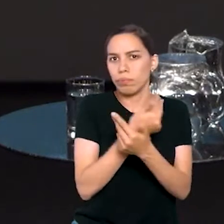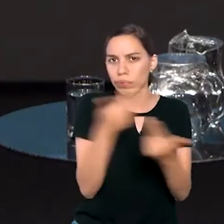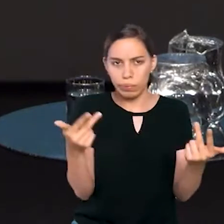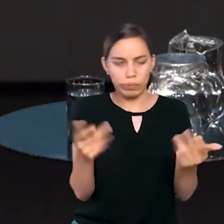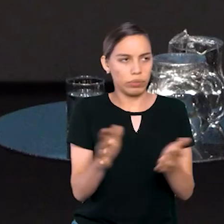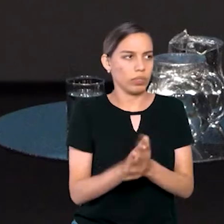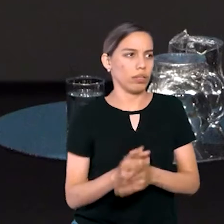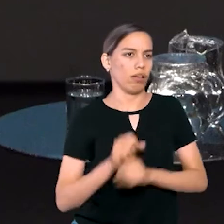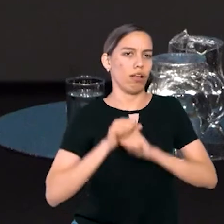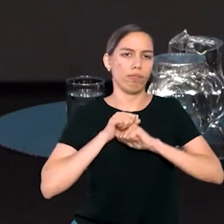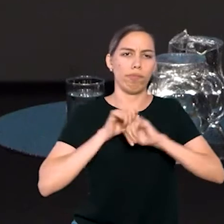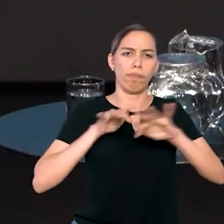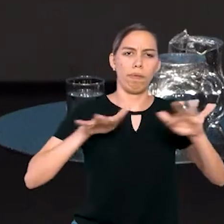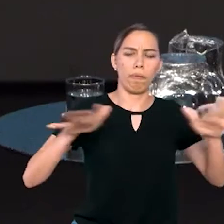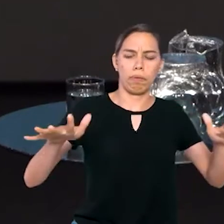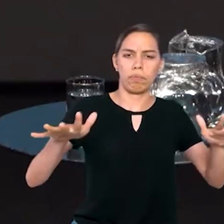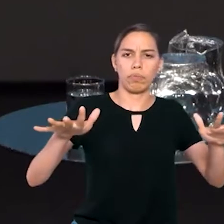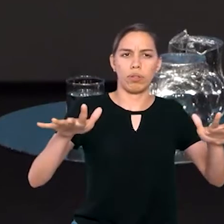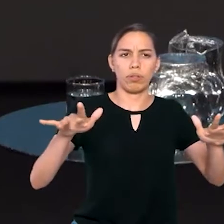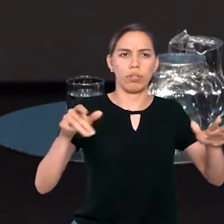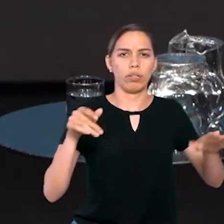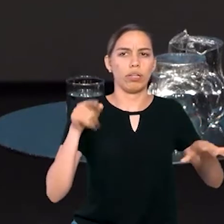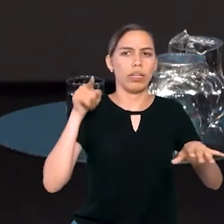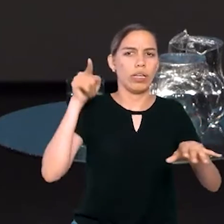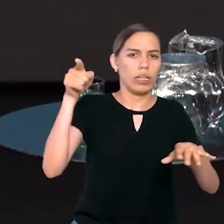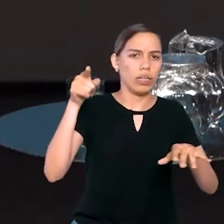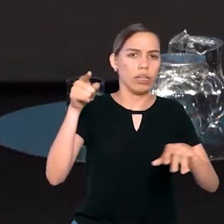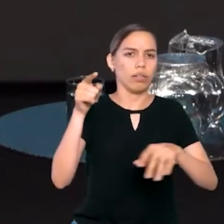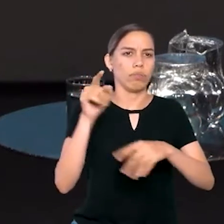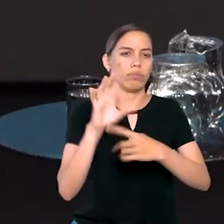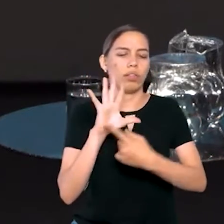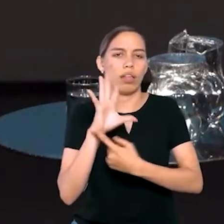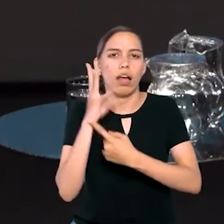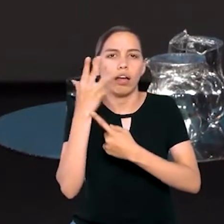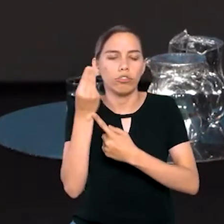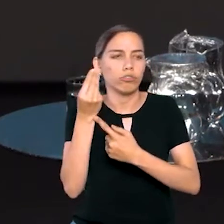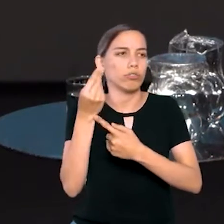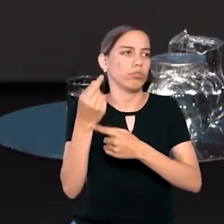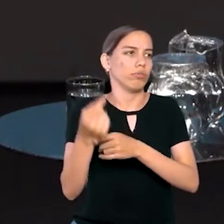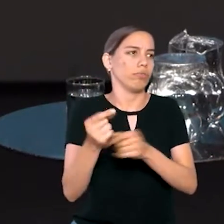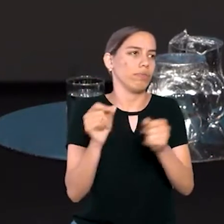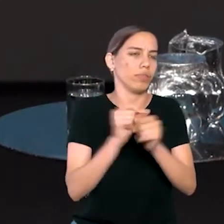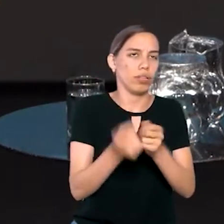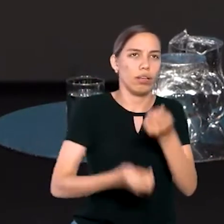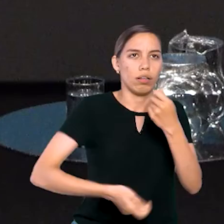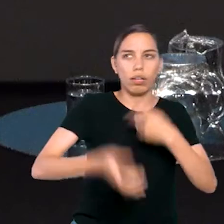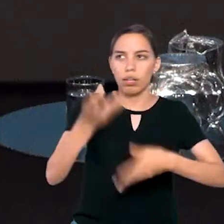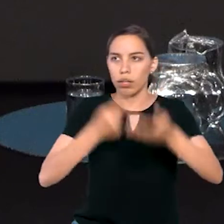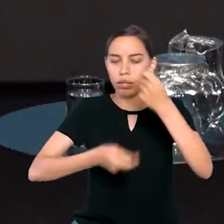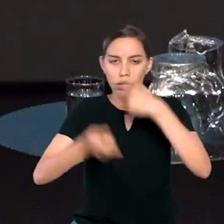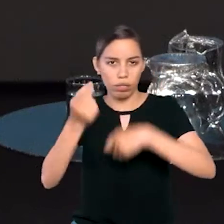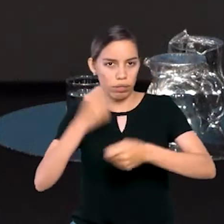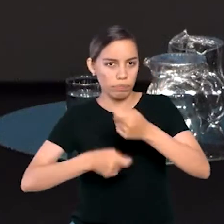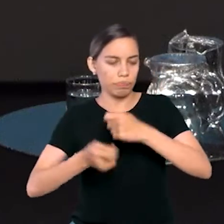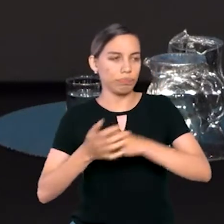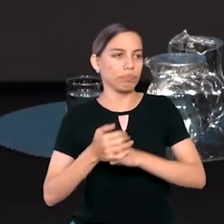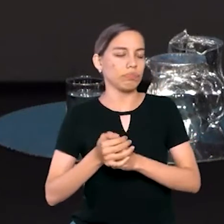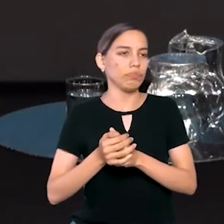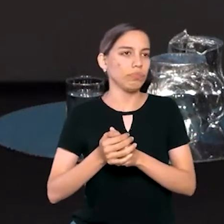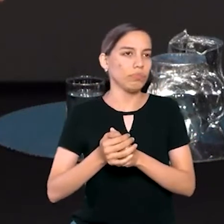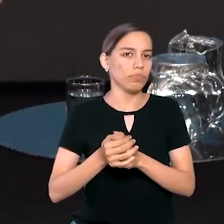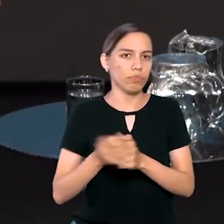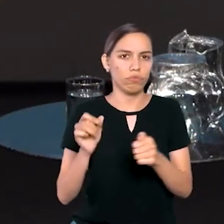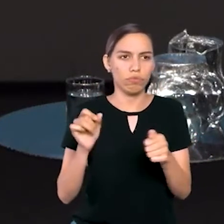Para Bienal, para ser artista contemporâneo, para ser malabarista contemporâneo e para